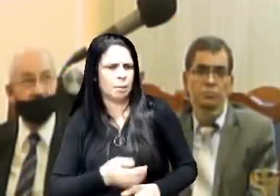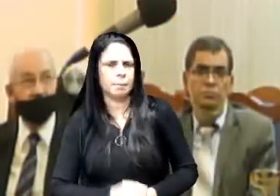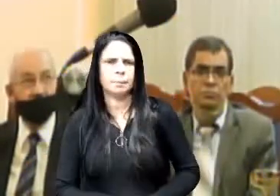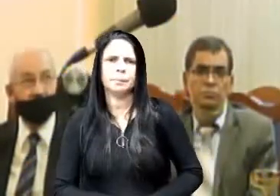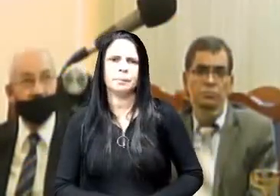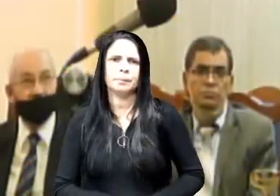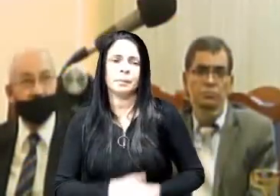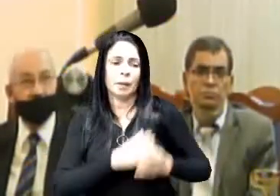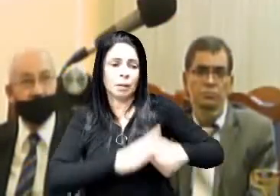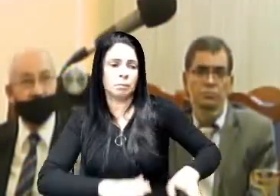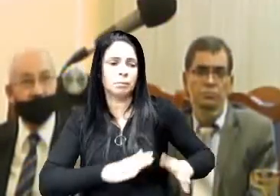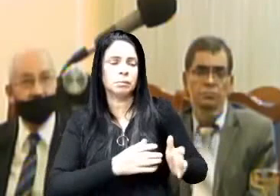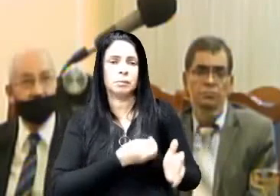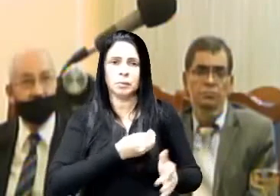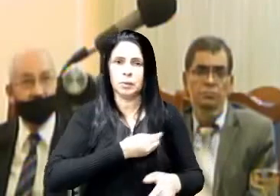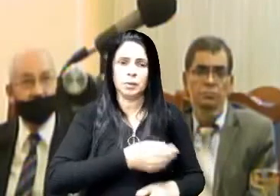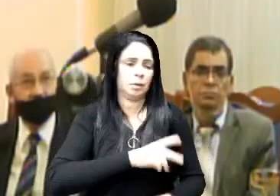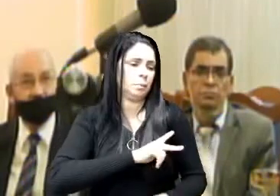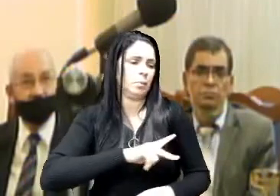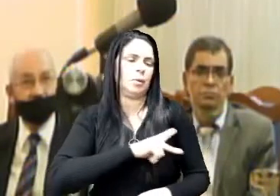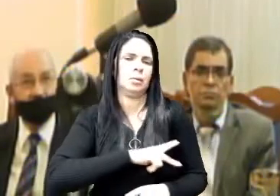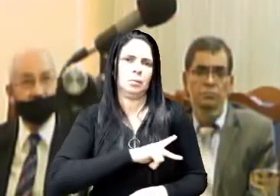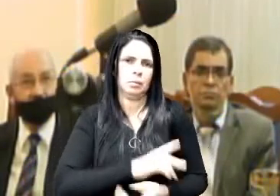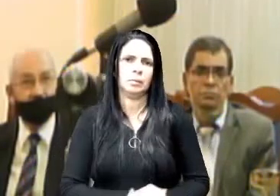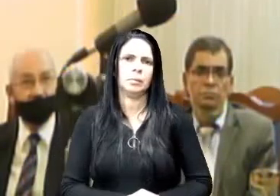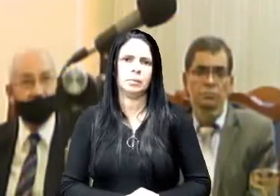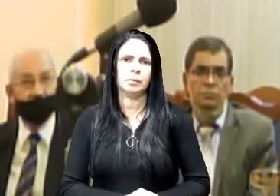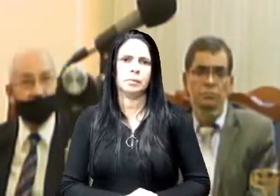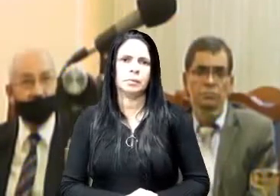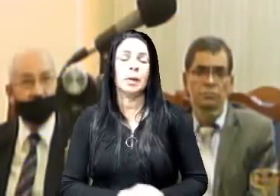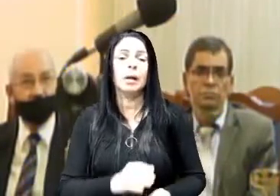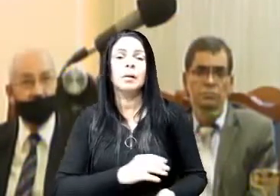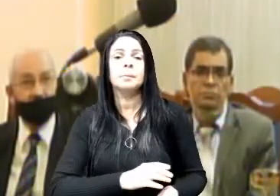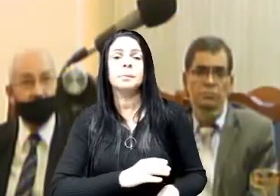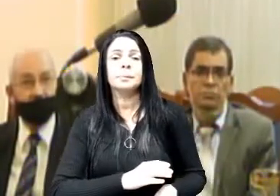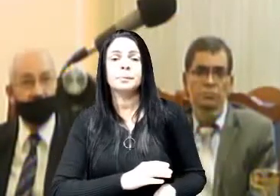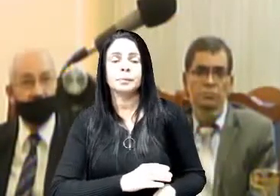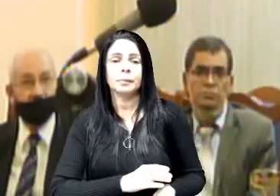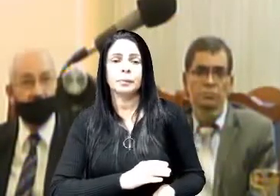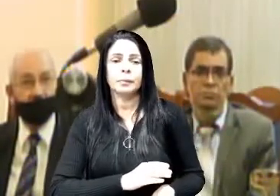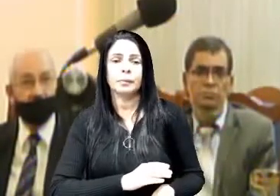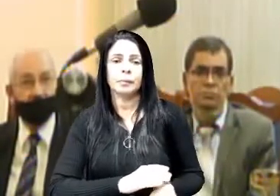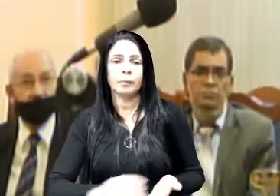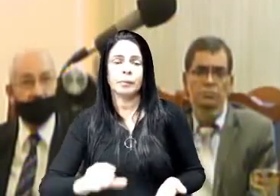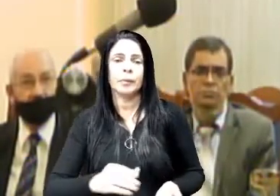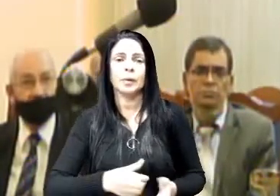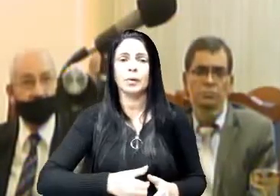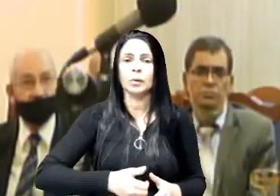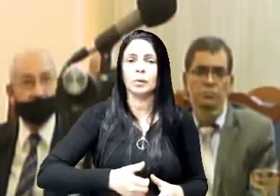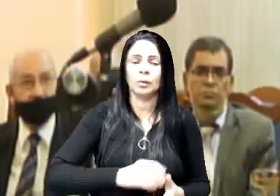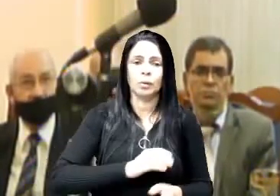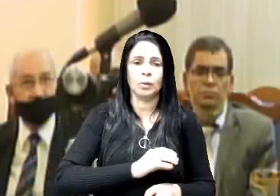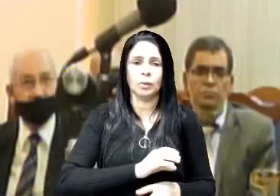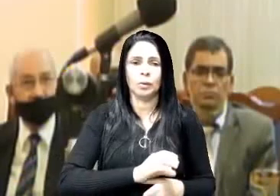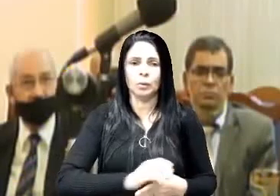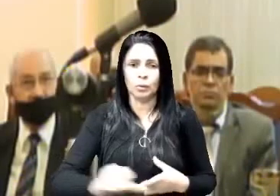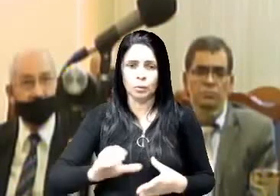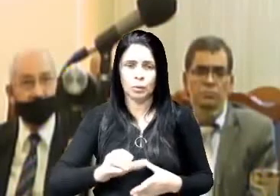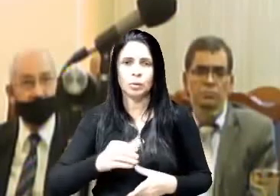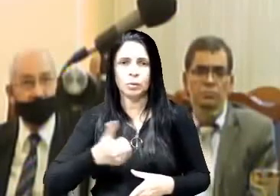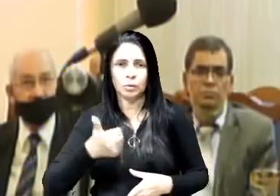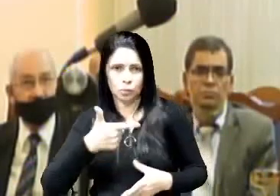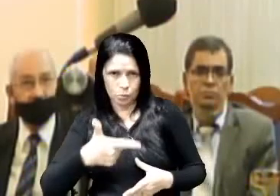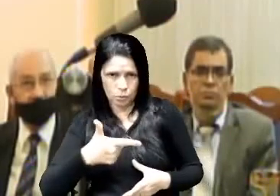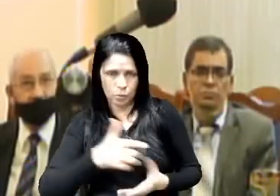É a Bíblia quem diz, segundo Coríntios 12, foi-me dado um espinho na carne. E Paulo diz mais,